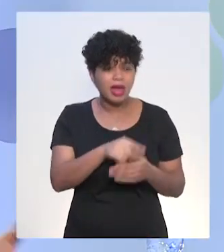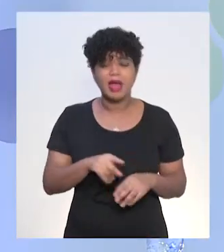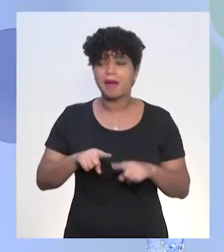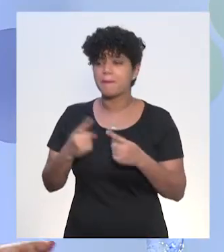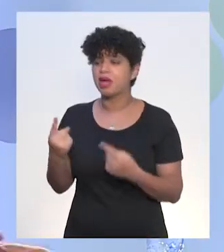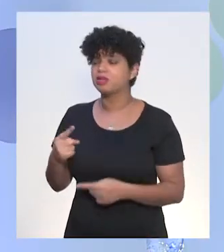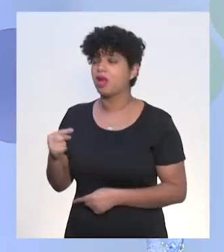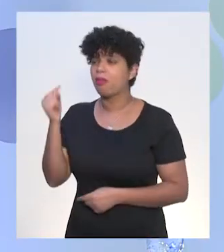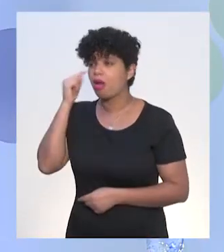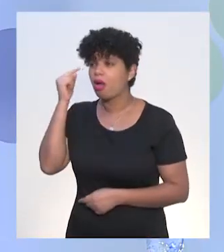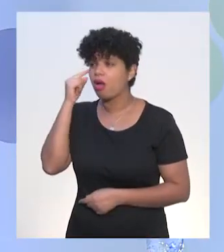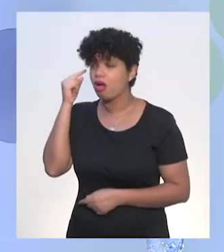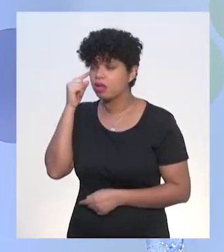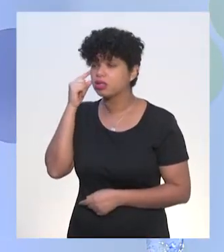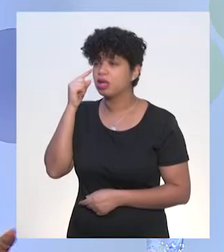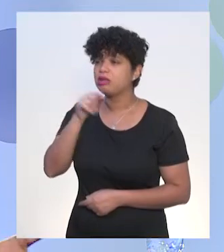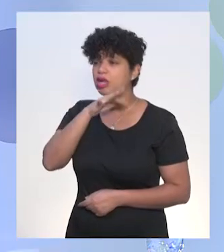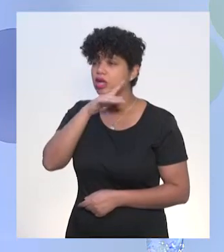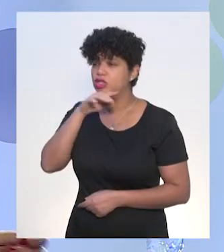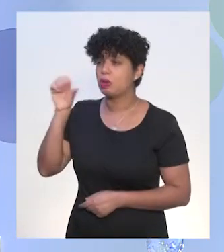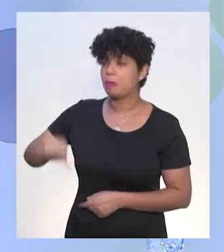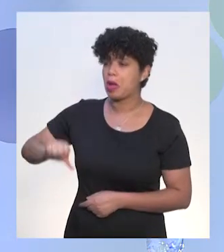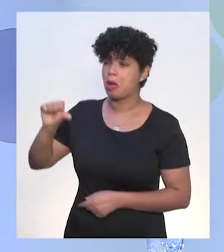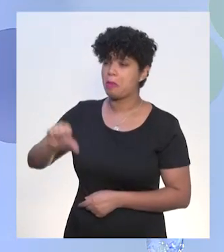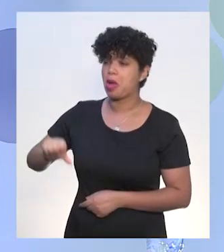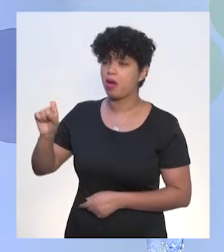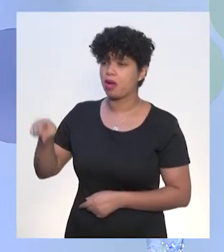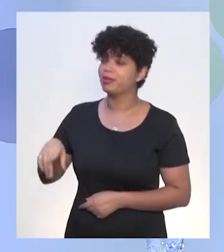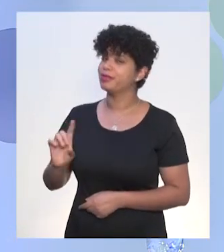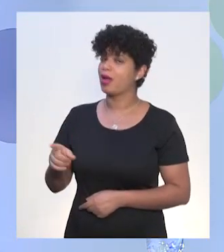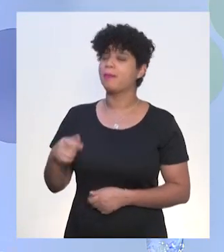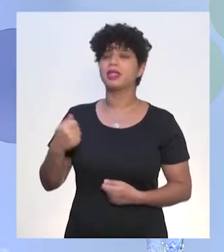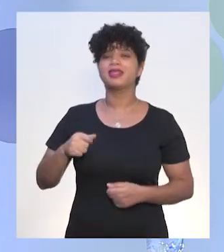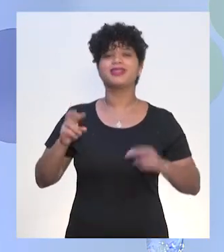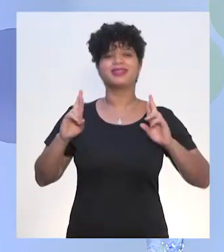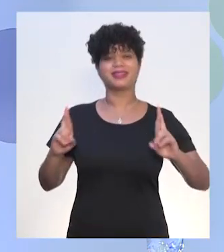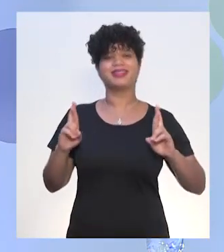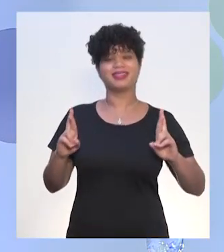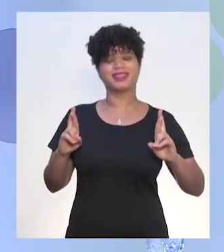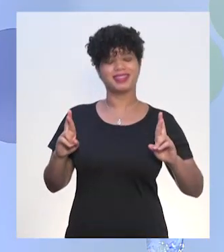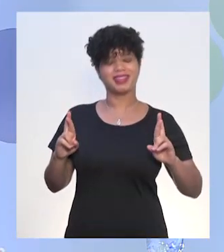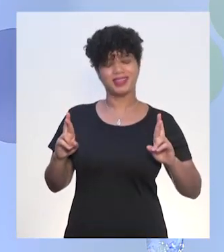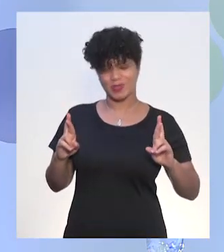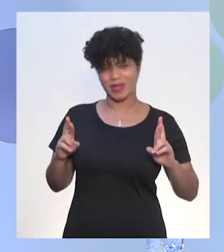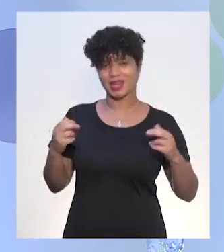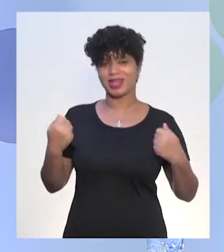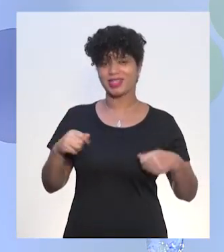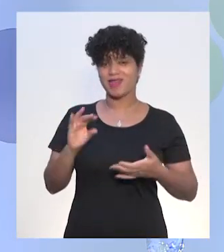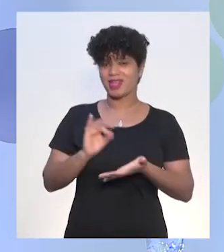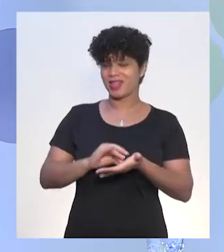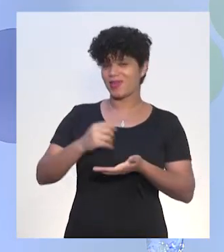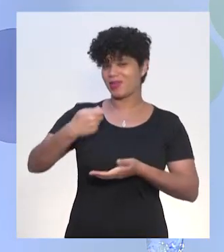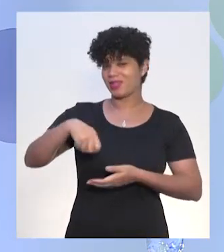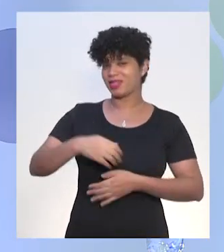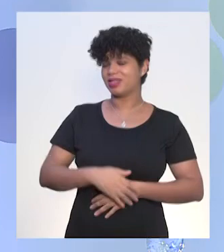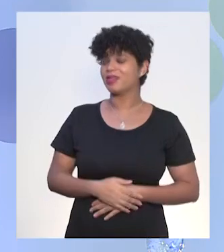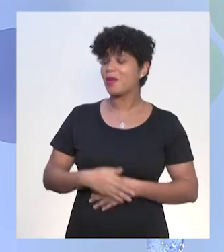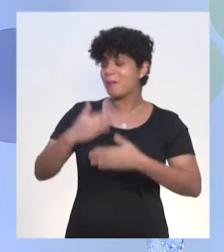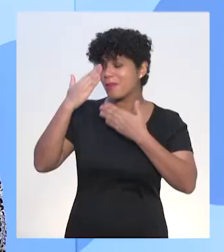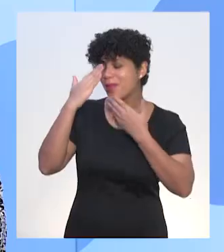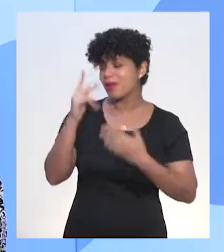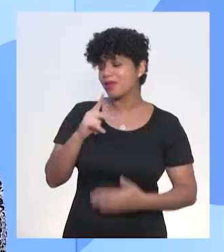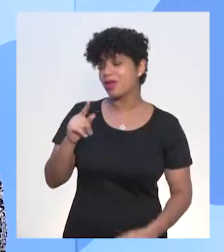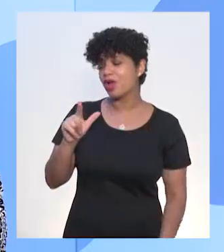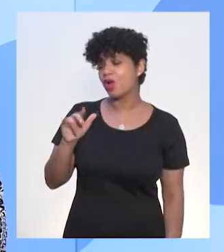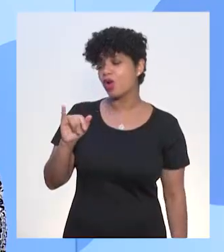amarga achando que nunca vai passar a gente tem que ser um realista esperançoso Luiz é muito muito obrigada Eu que agradeço